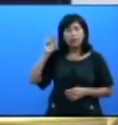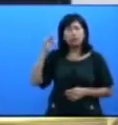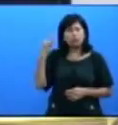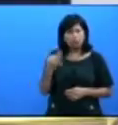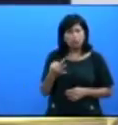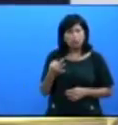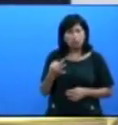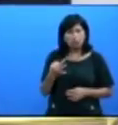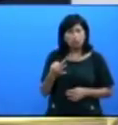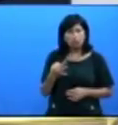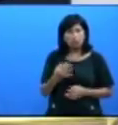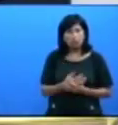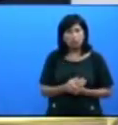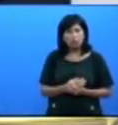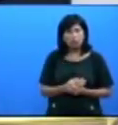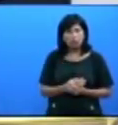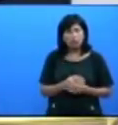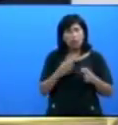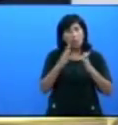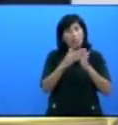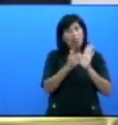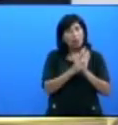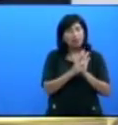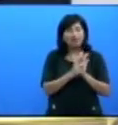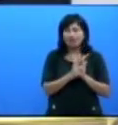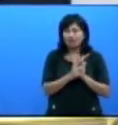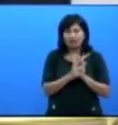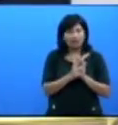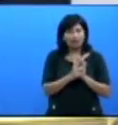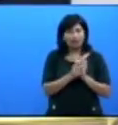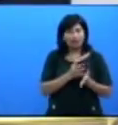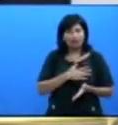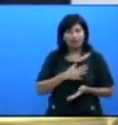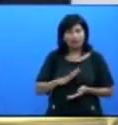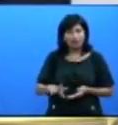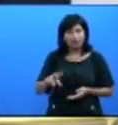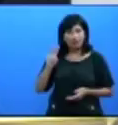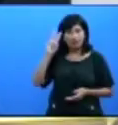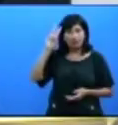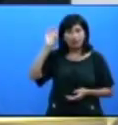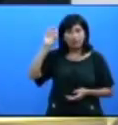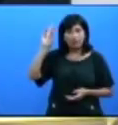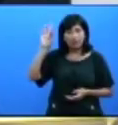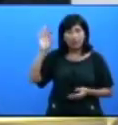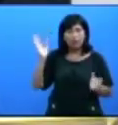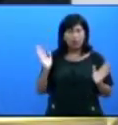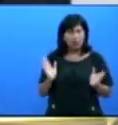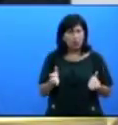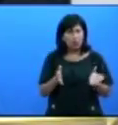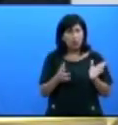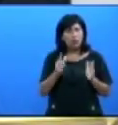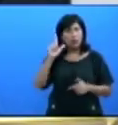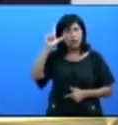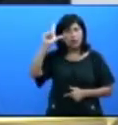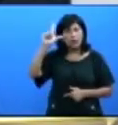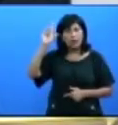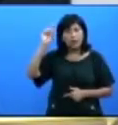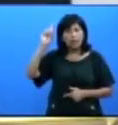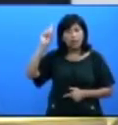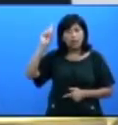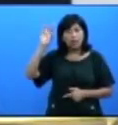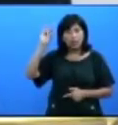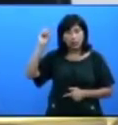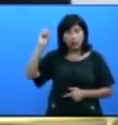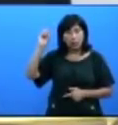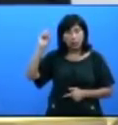veto, e a Câmara derrubou o veto. E agora nós estamos com a lei orçamentária do